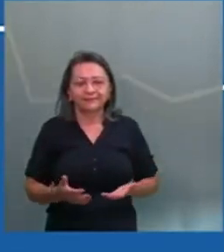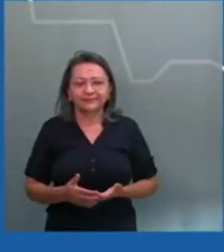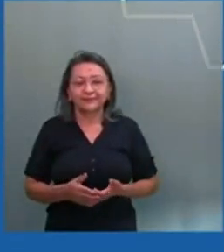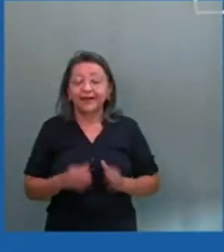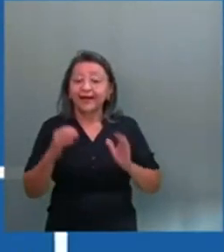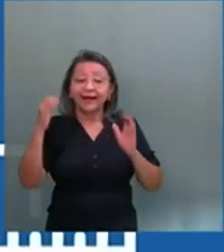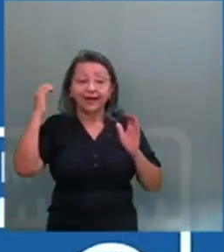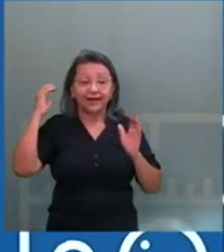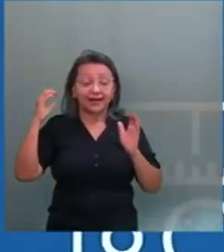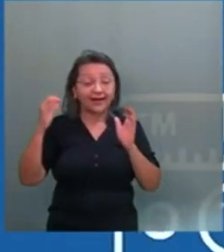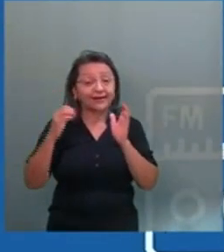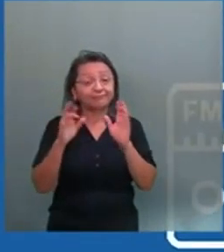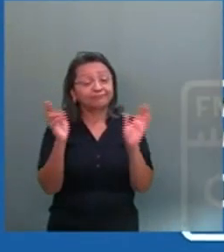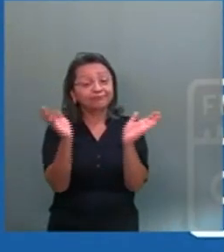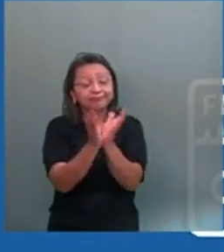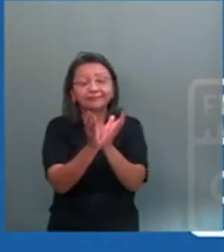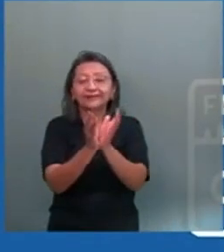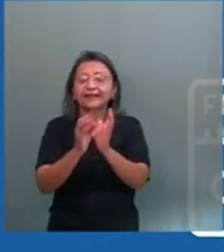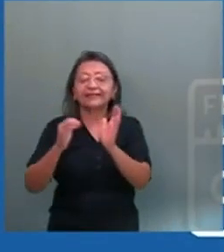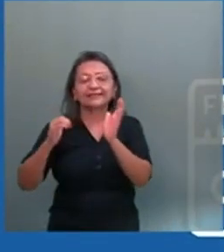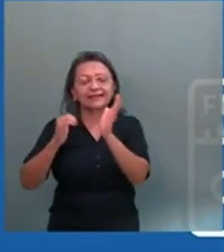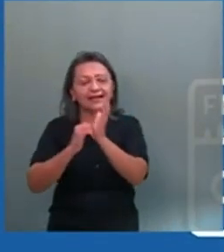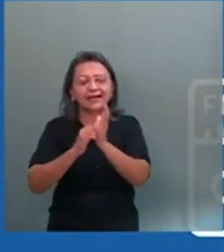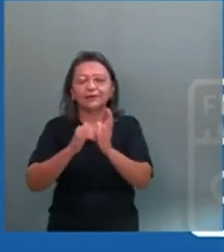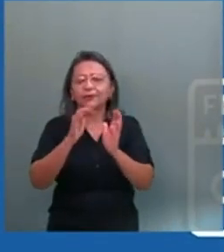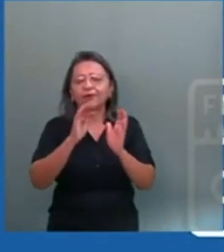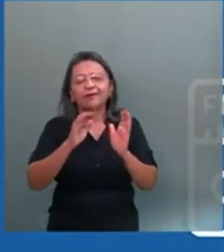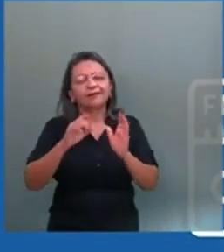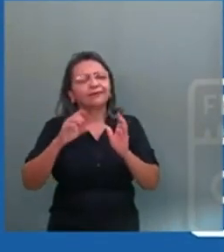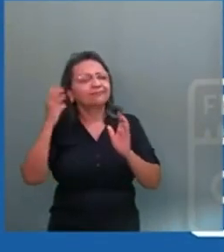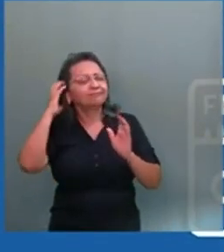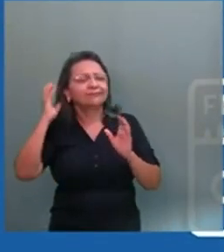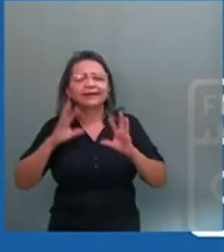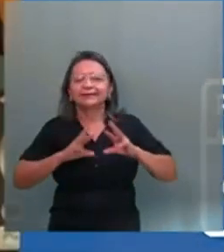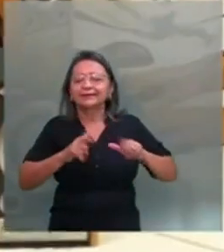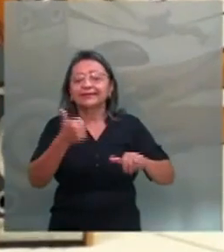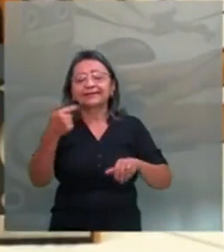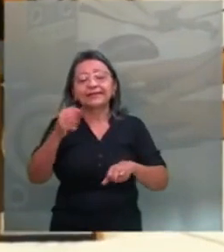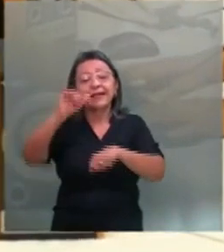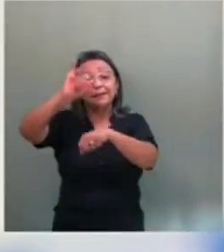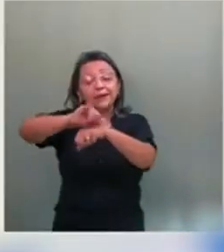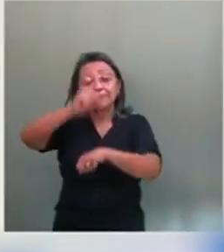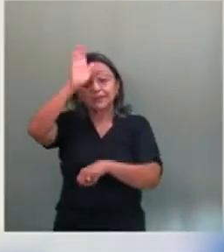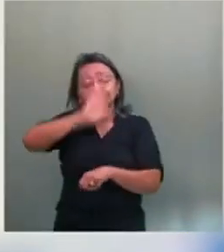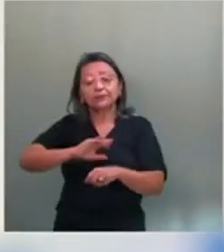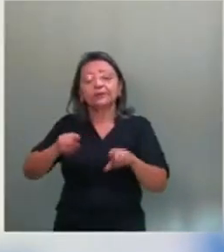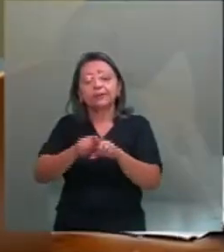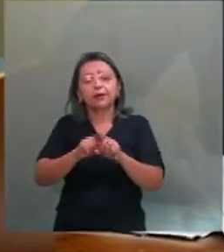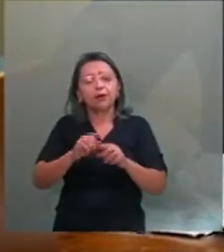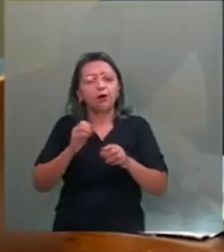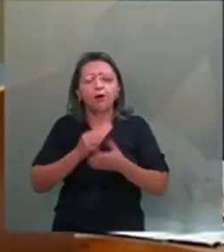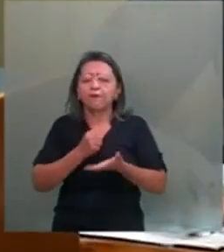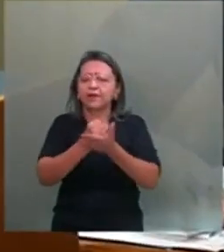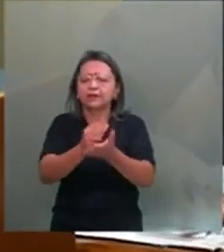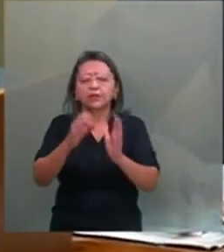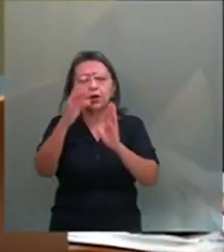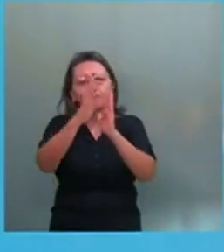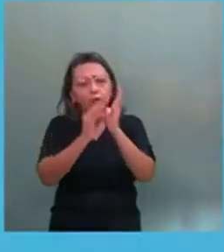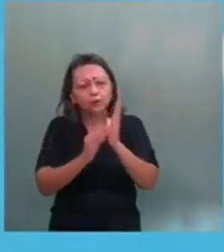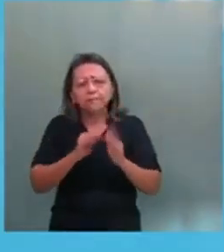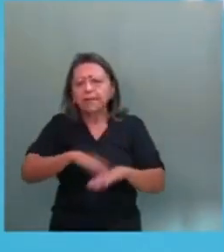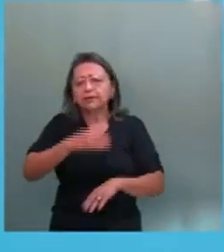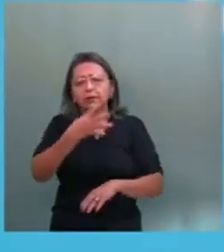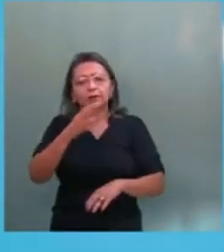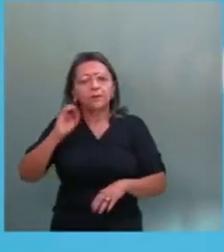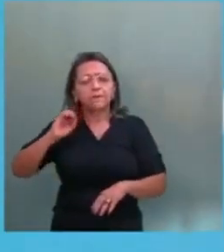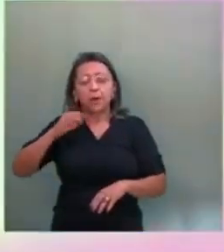A Rede Senado de Rádio FM está em 17 capitais brasileiras. A Rádio Agência oferece conteúdo para mais de 4